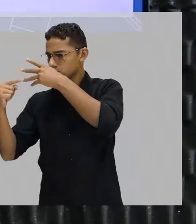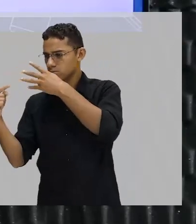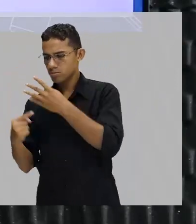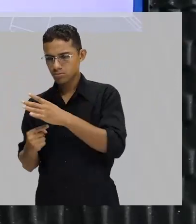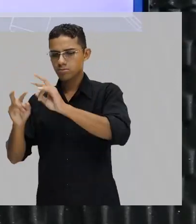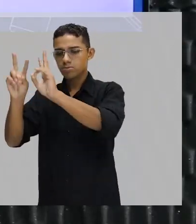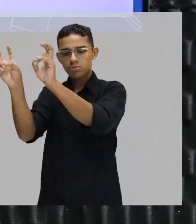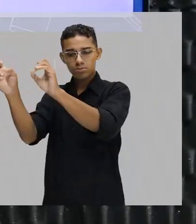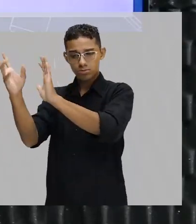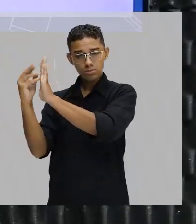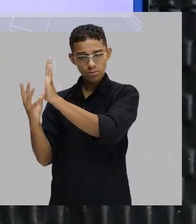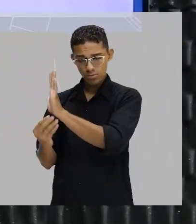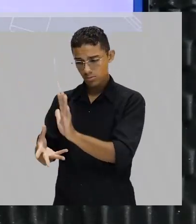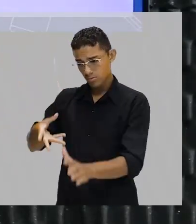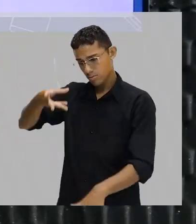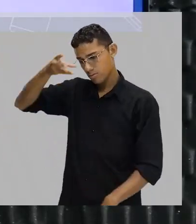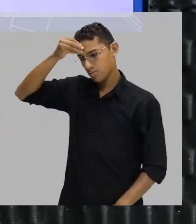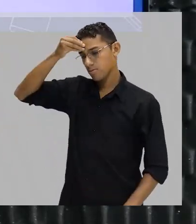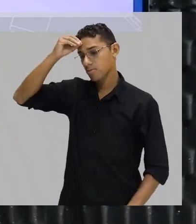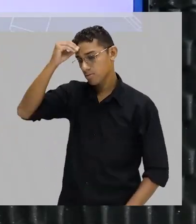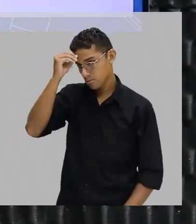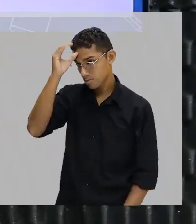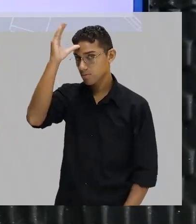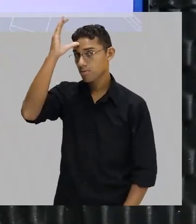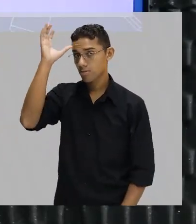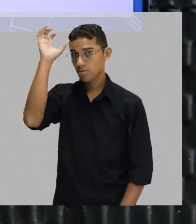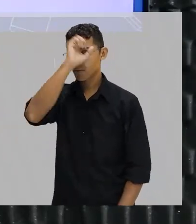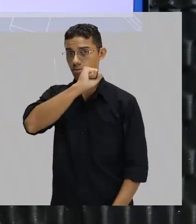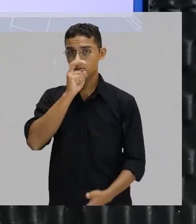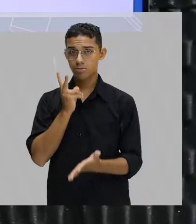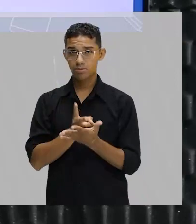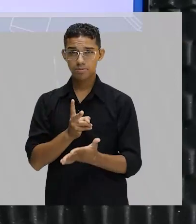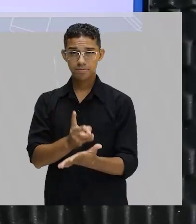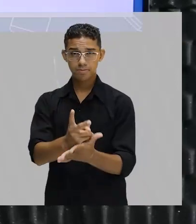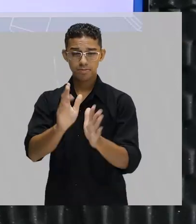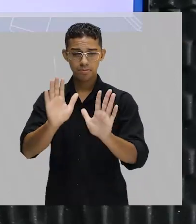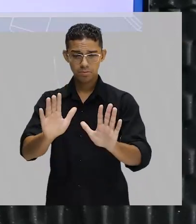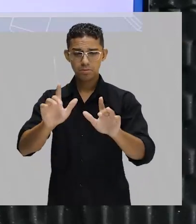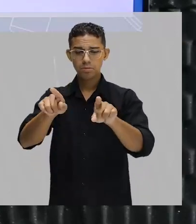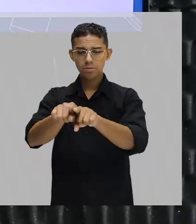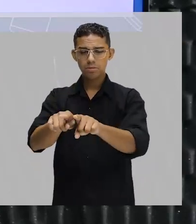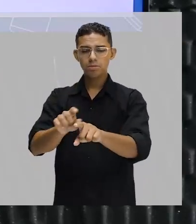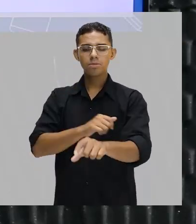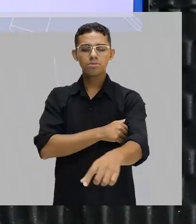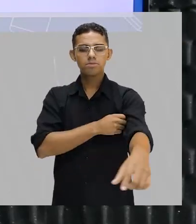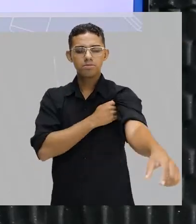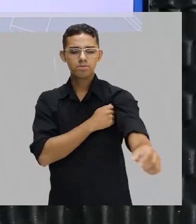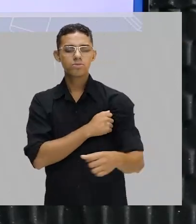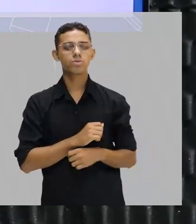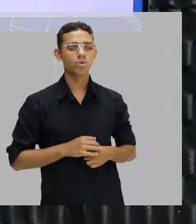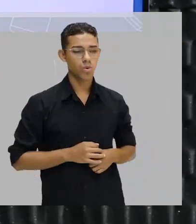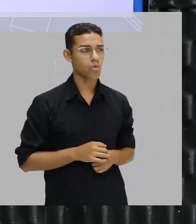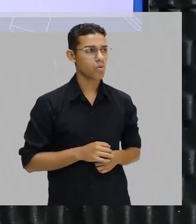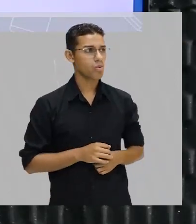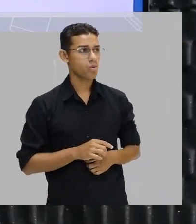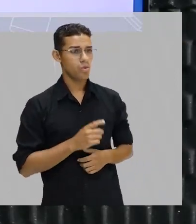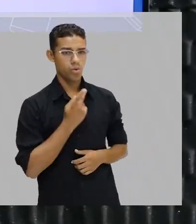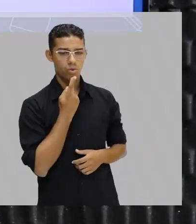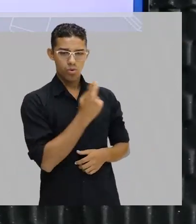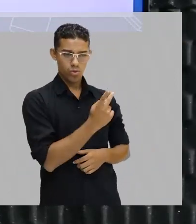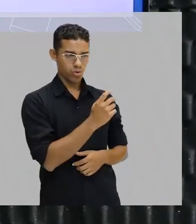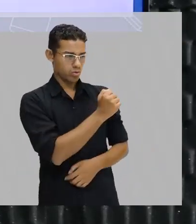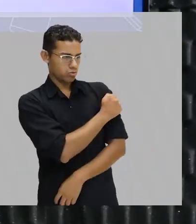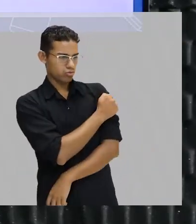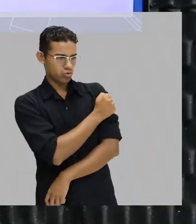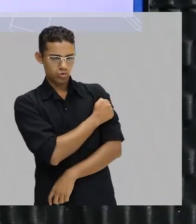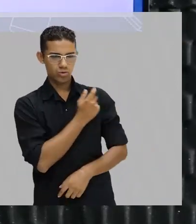Então, aqui como exemplo nós temos: o aluno disse ao professor que era carioca. Neste caso, a